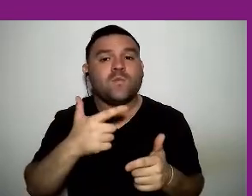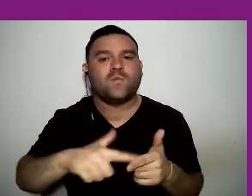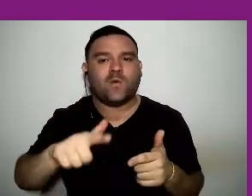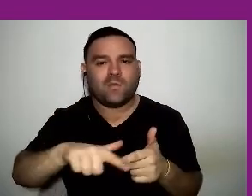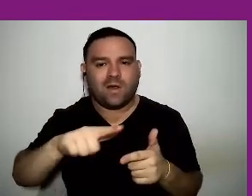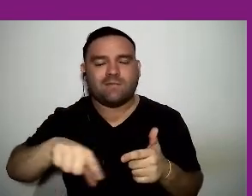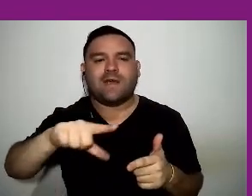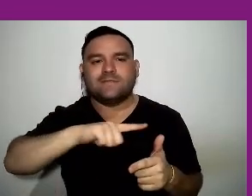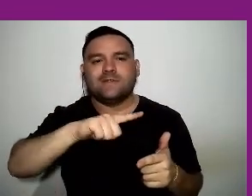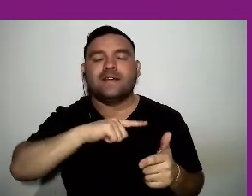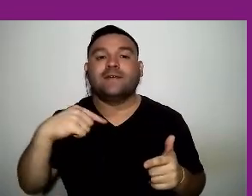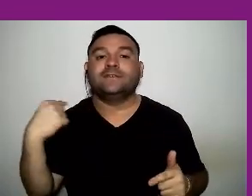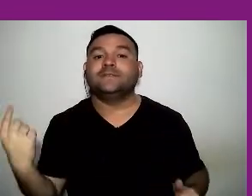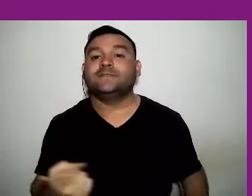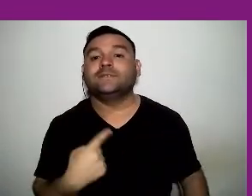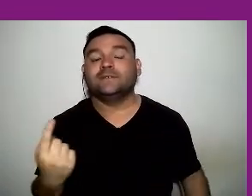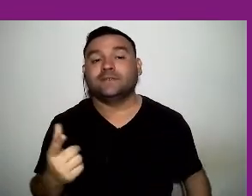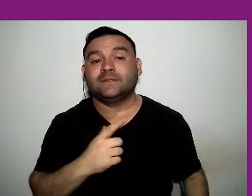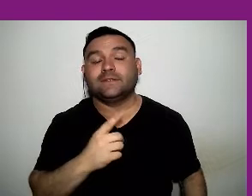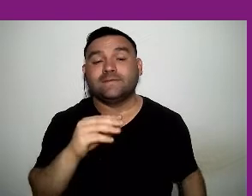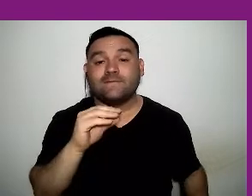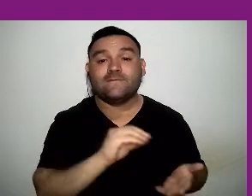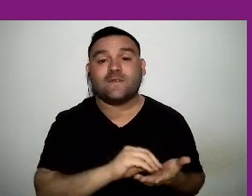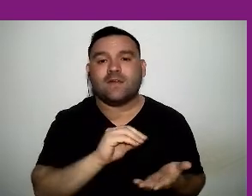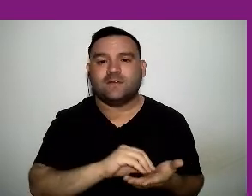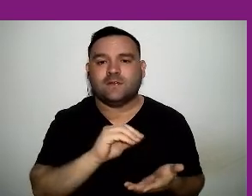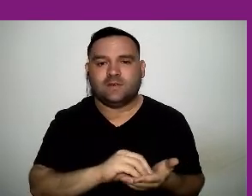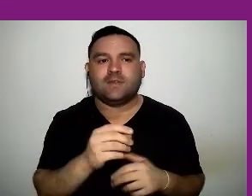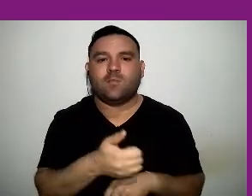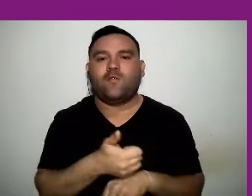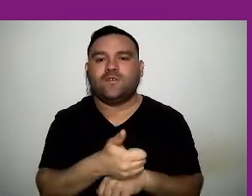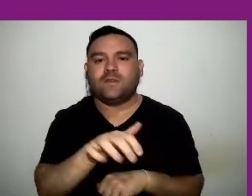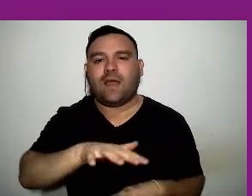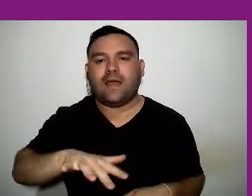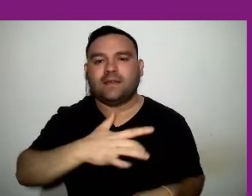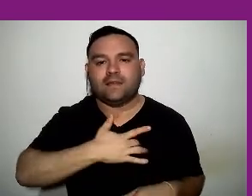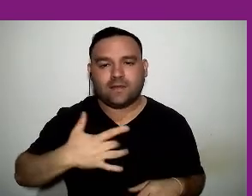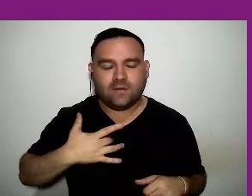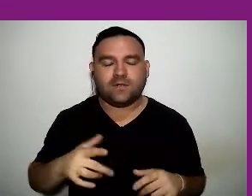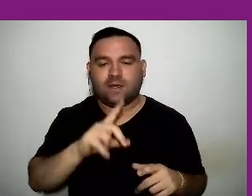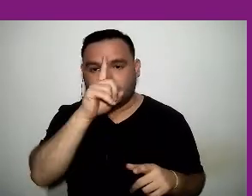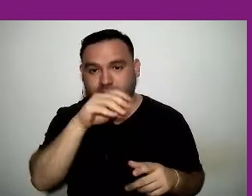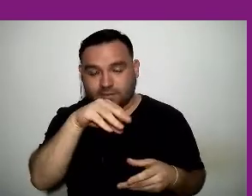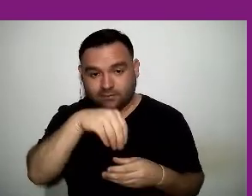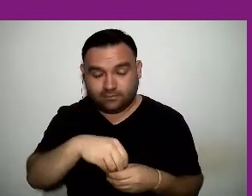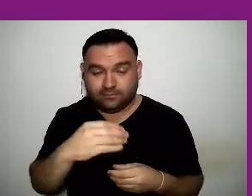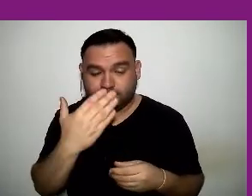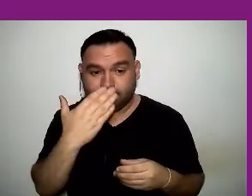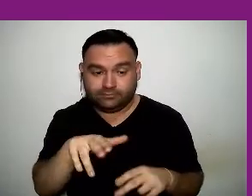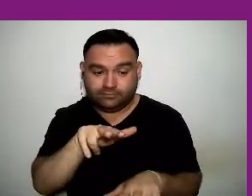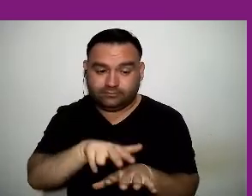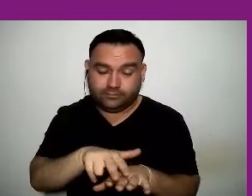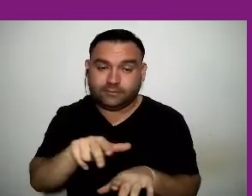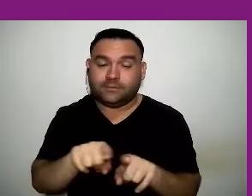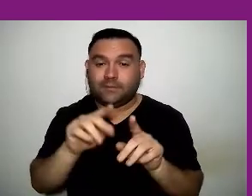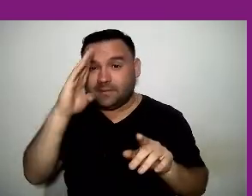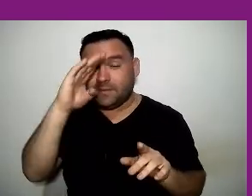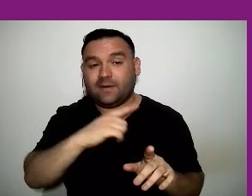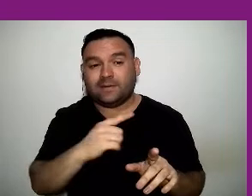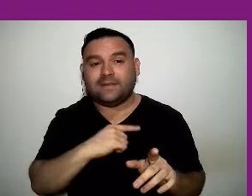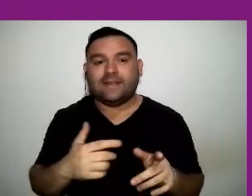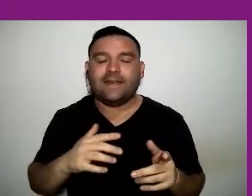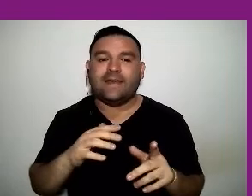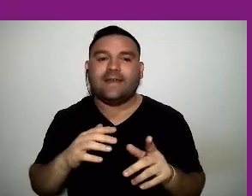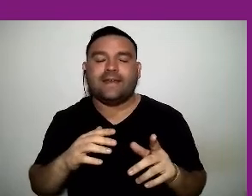nós temos. Nós estamos com uma falta de profissional de saúde à beira-leito, especialmente quando há muita